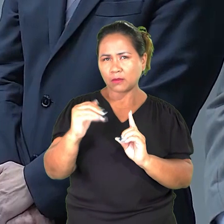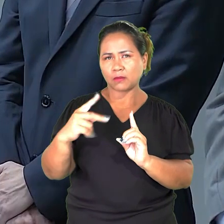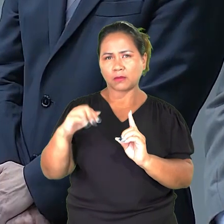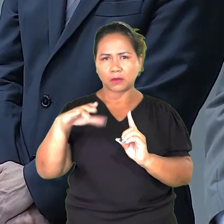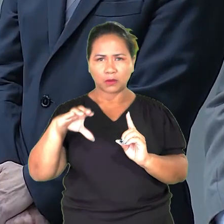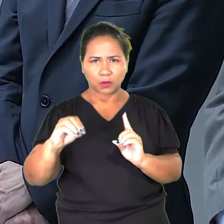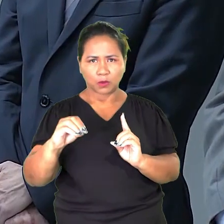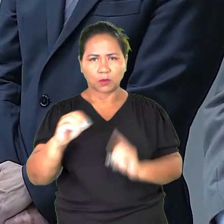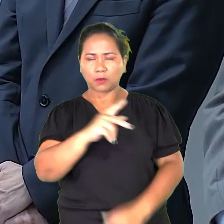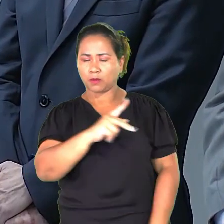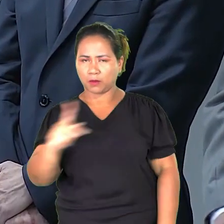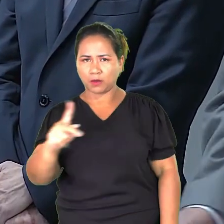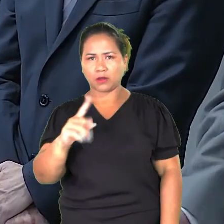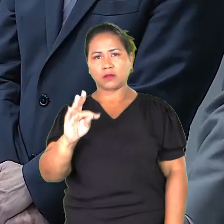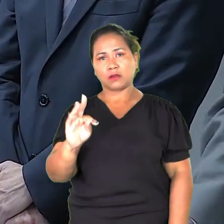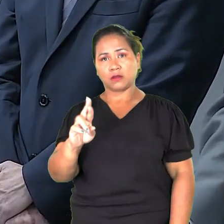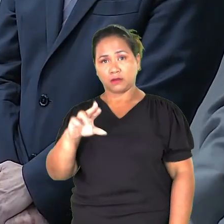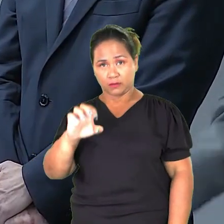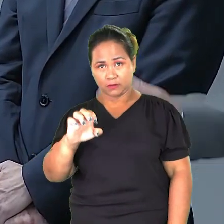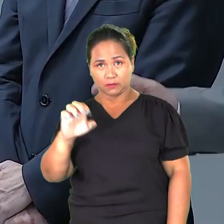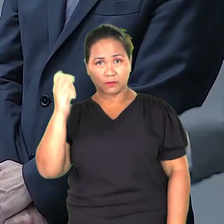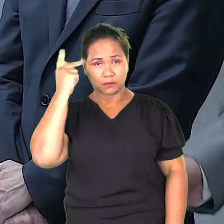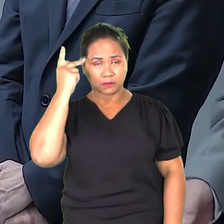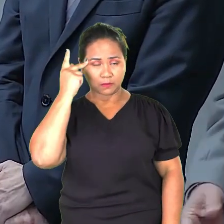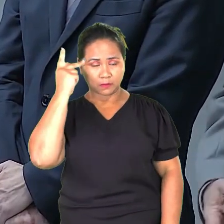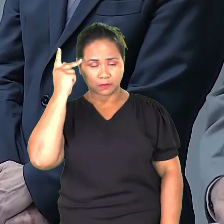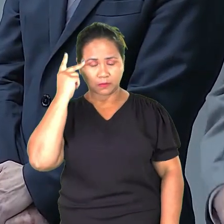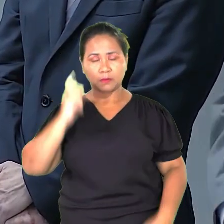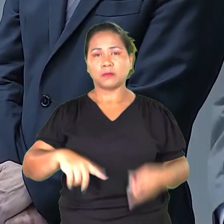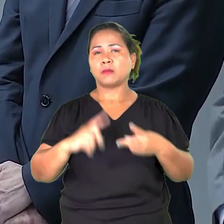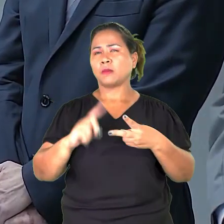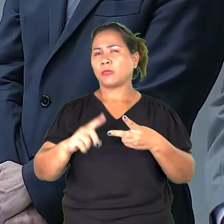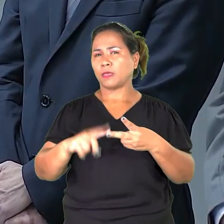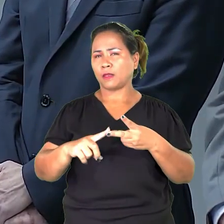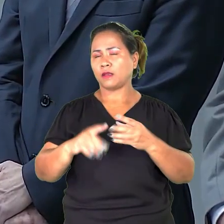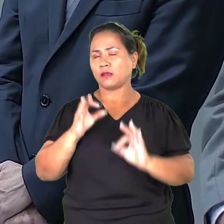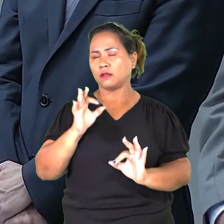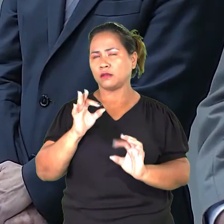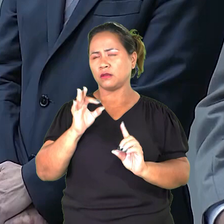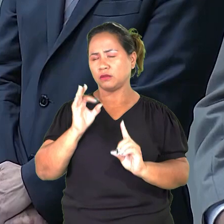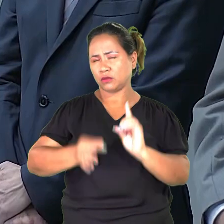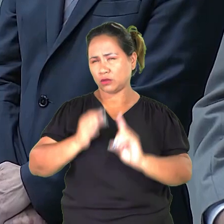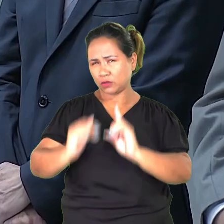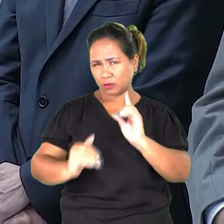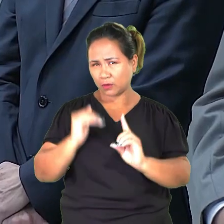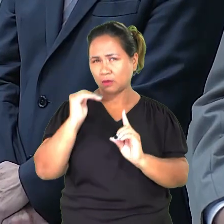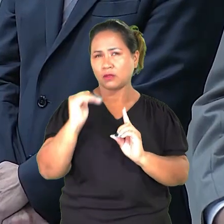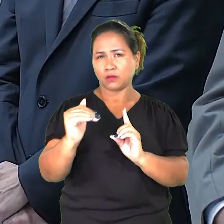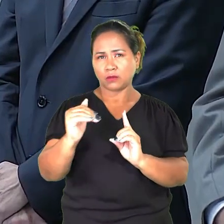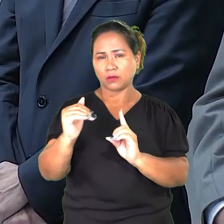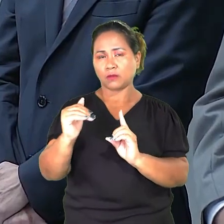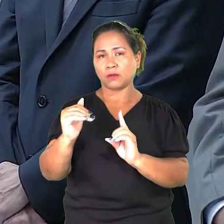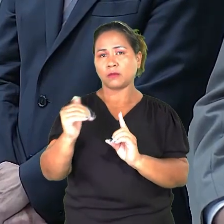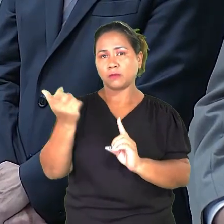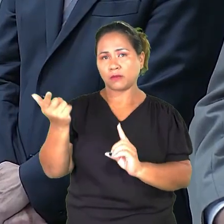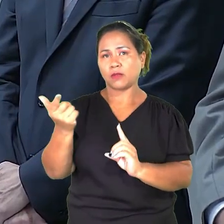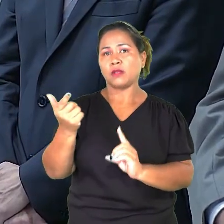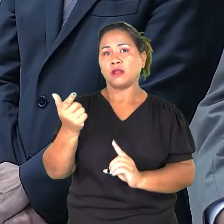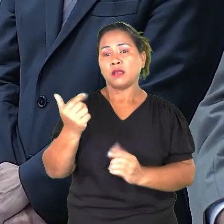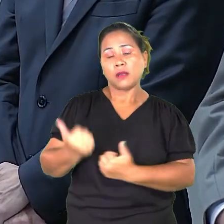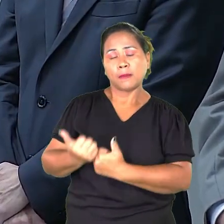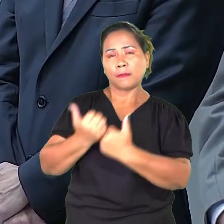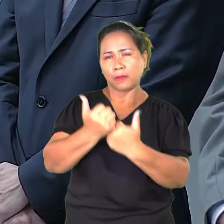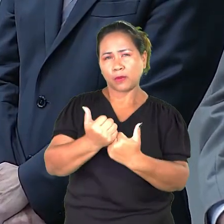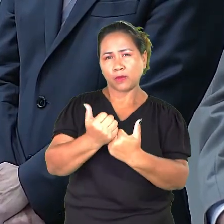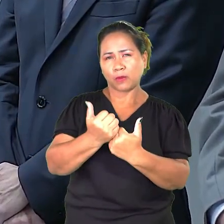Galícia, presidente do TRE de São Paulo; o desembargador Silmar Fernandes, vice-presidente e